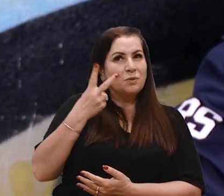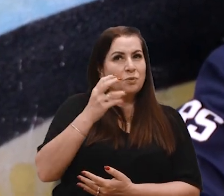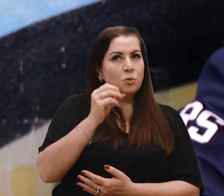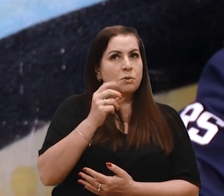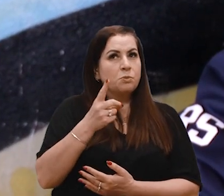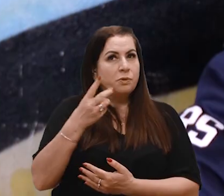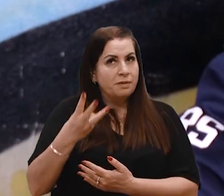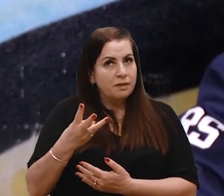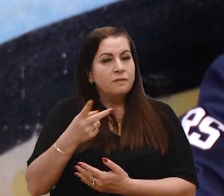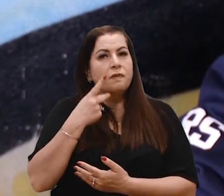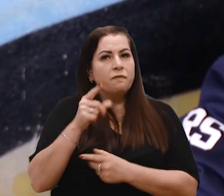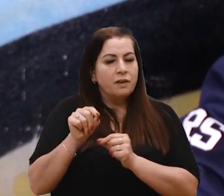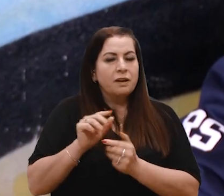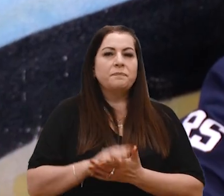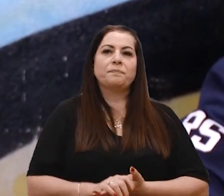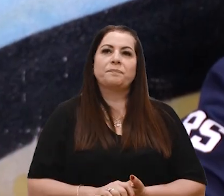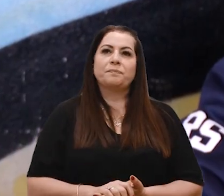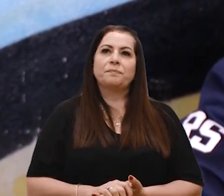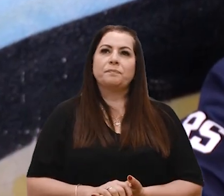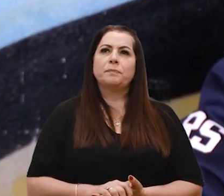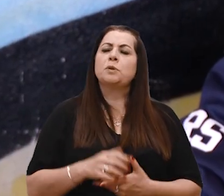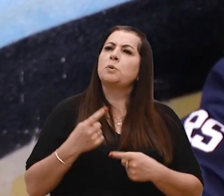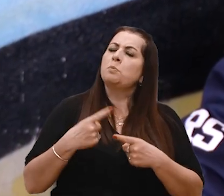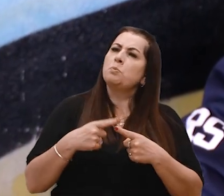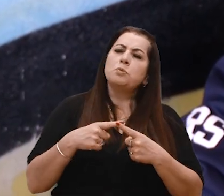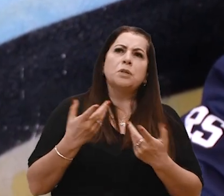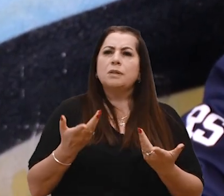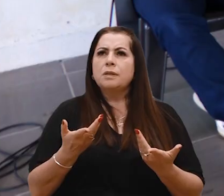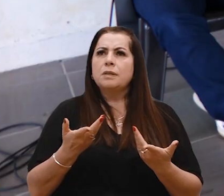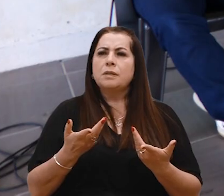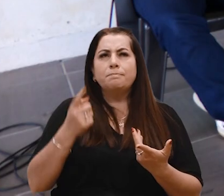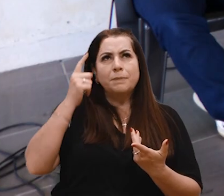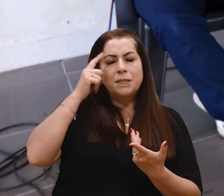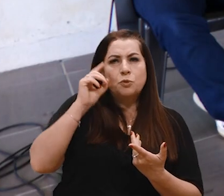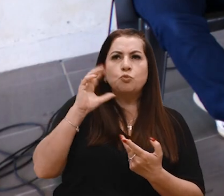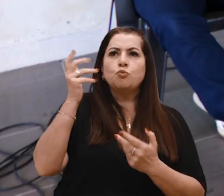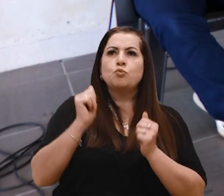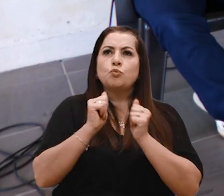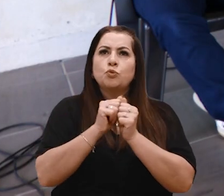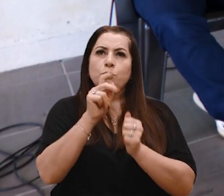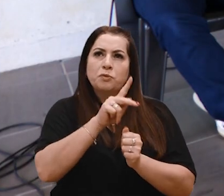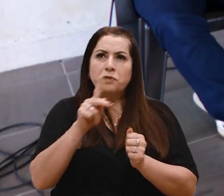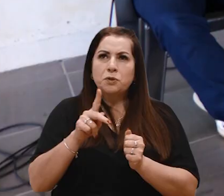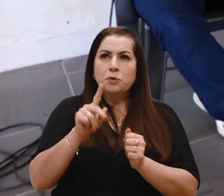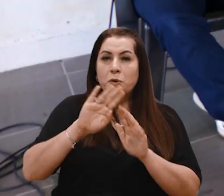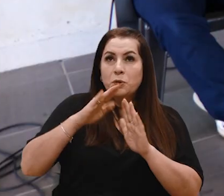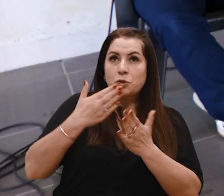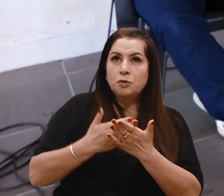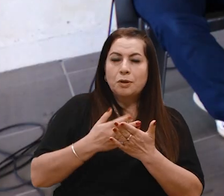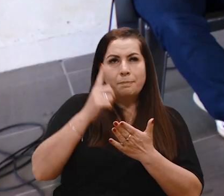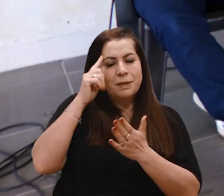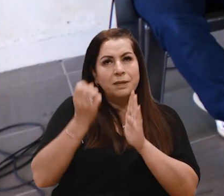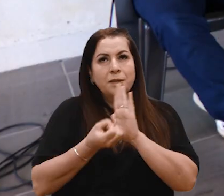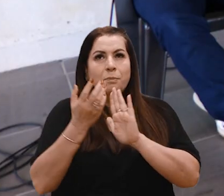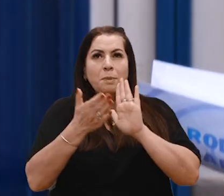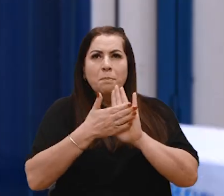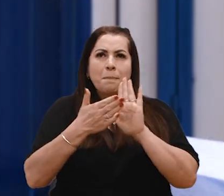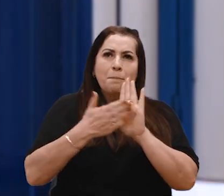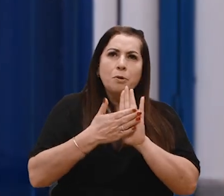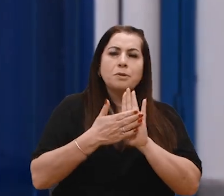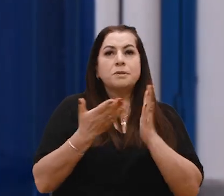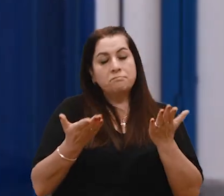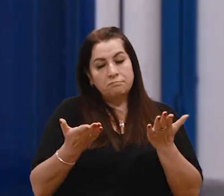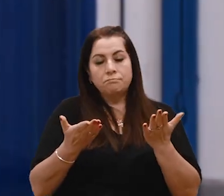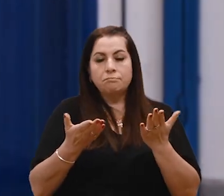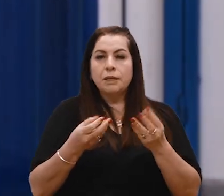anos, lá em 2013. Vai nos falar então, Volkens, por que tu decidiu, junto com o professor, com a escola, a criar